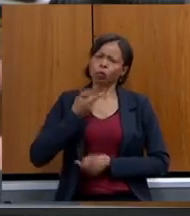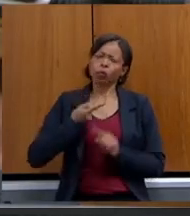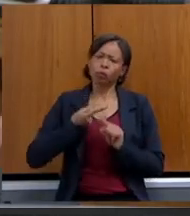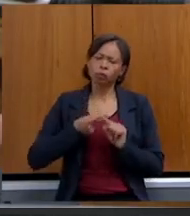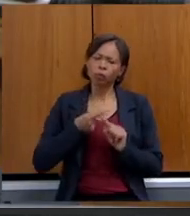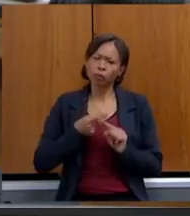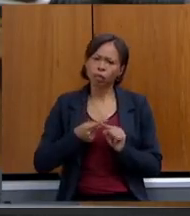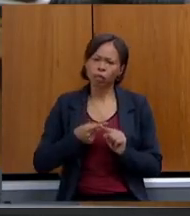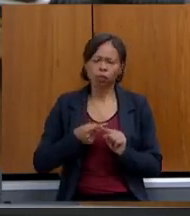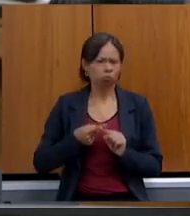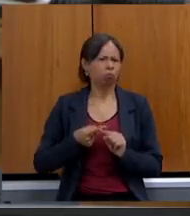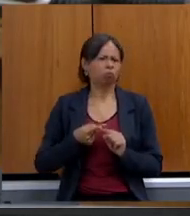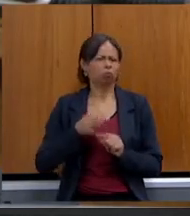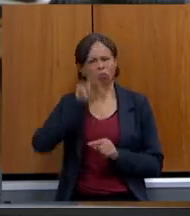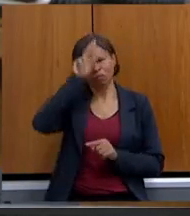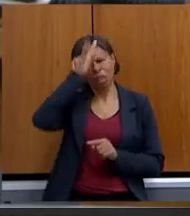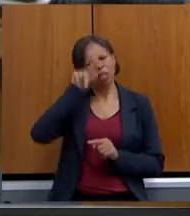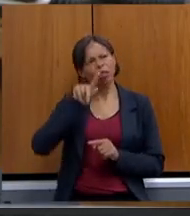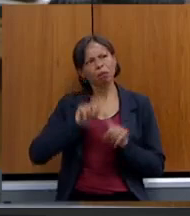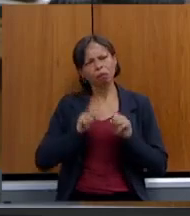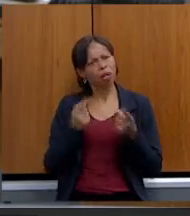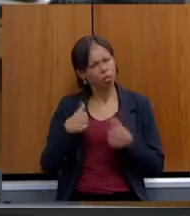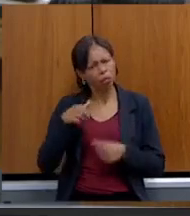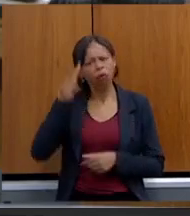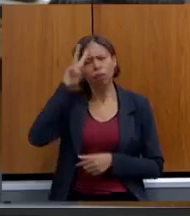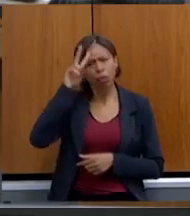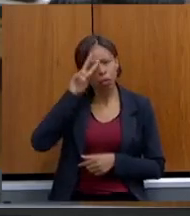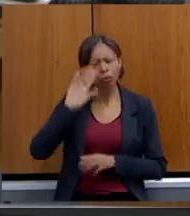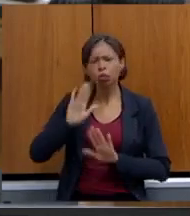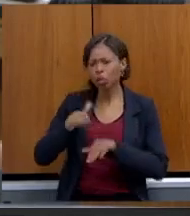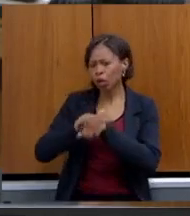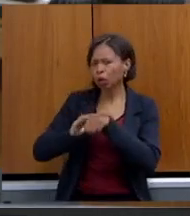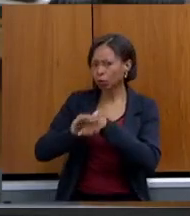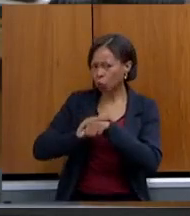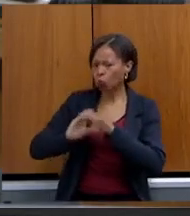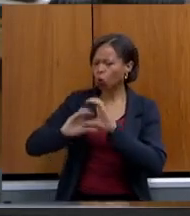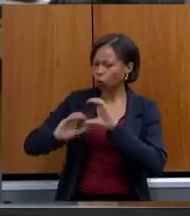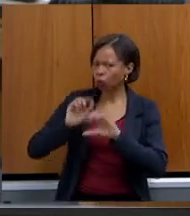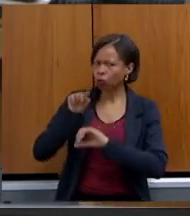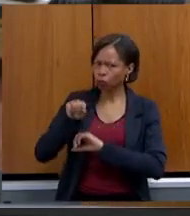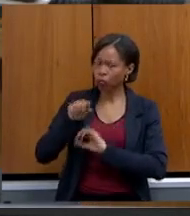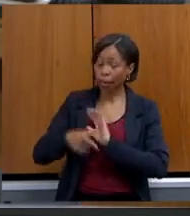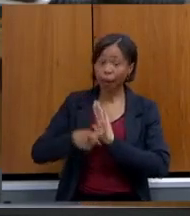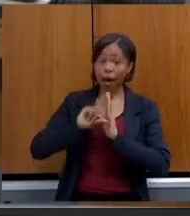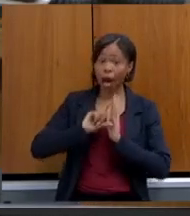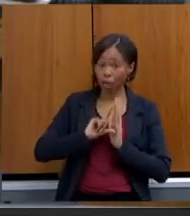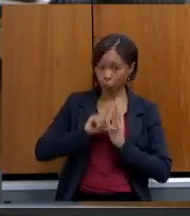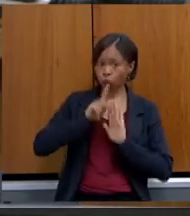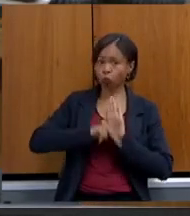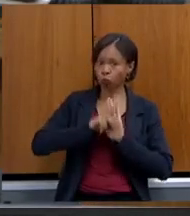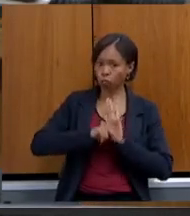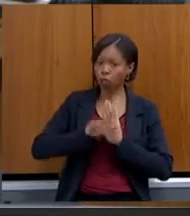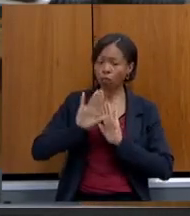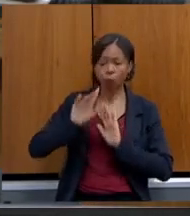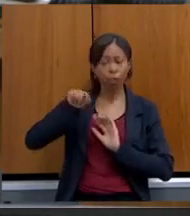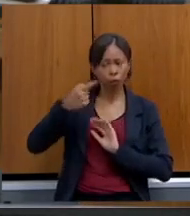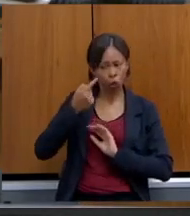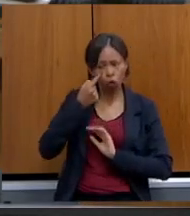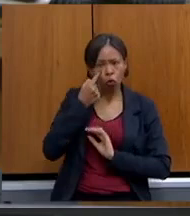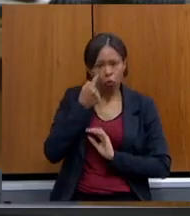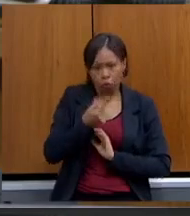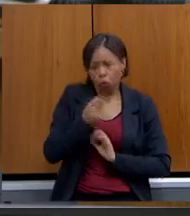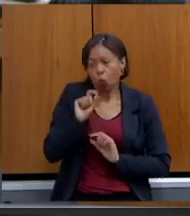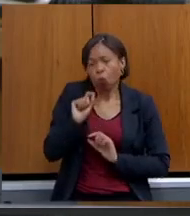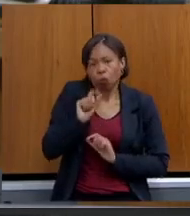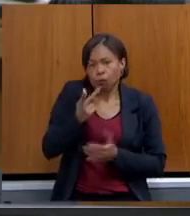eu posso tá enganada viu mas eu me recordo da gente ter oportunidade de conversar com o senhor antes do lançamento Mas nós vamos averiguar e já